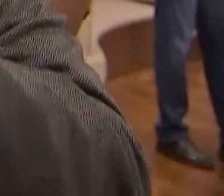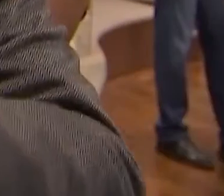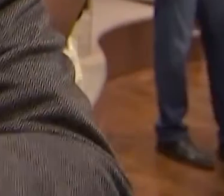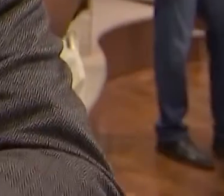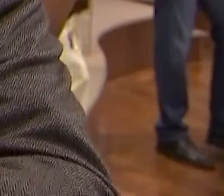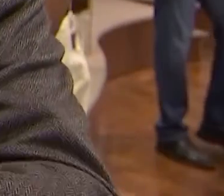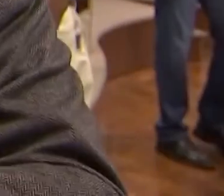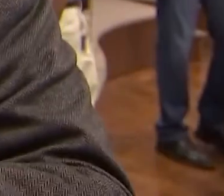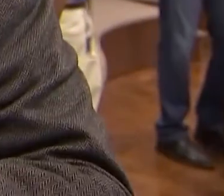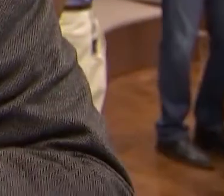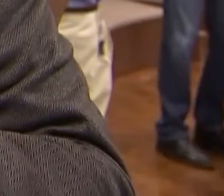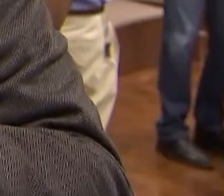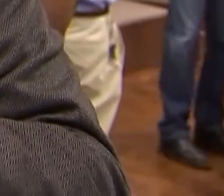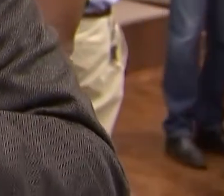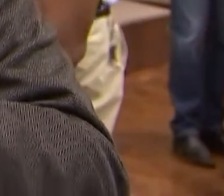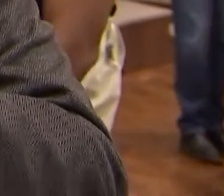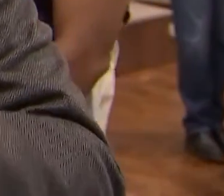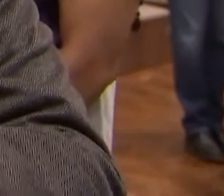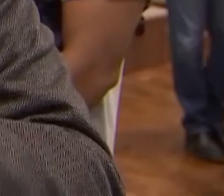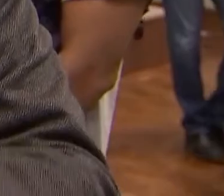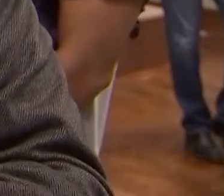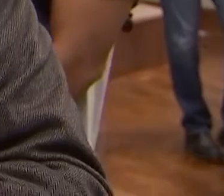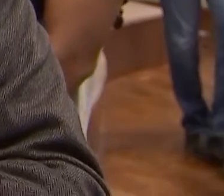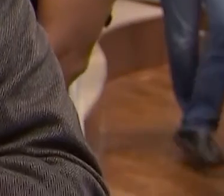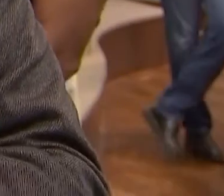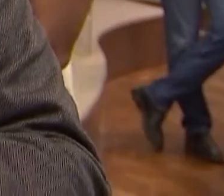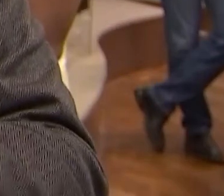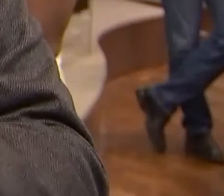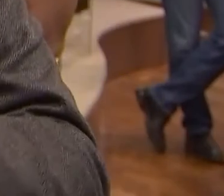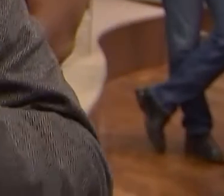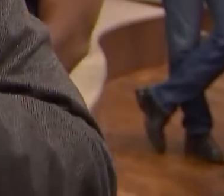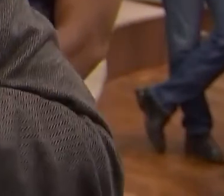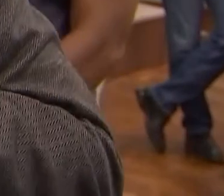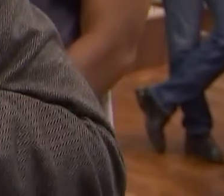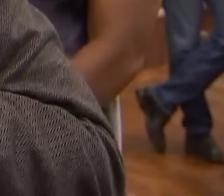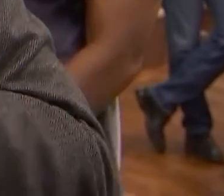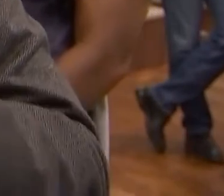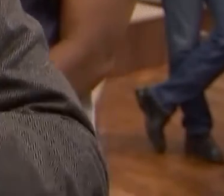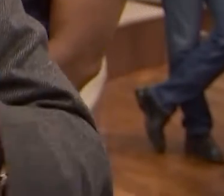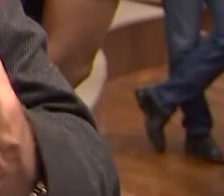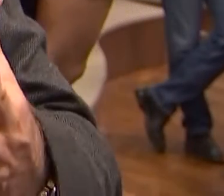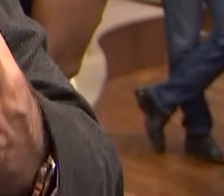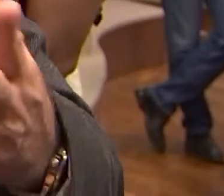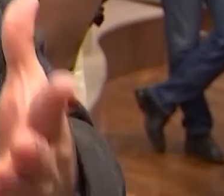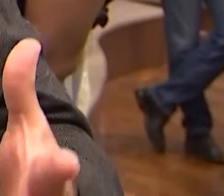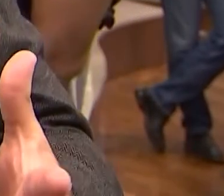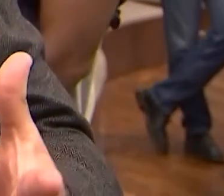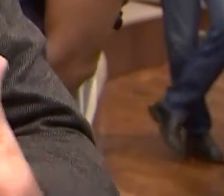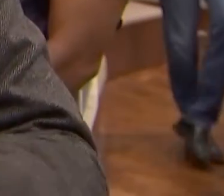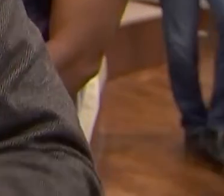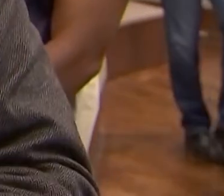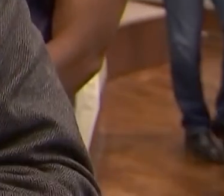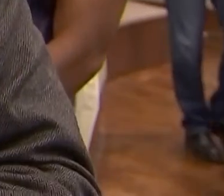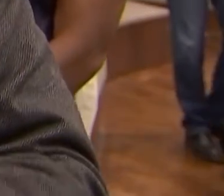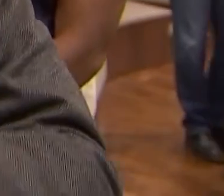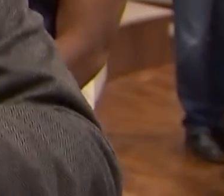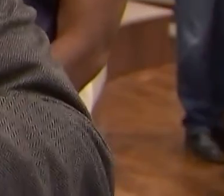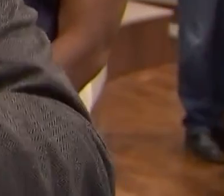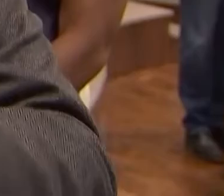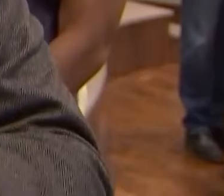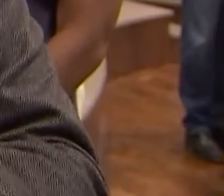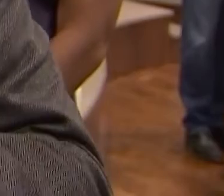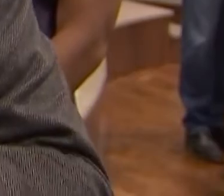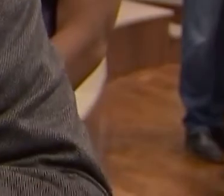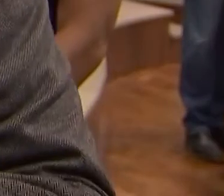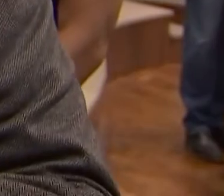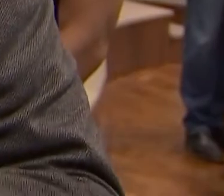chegar, pedir para a pessoa sair, não é já guinchando e multando. Até para nos ajudar. E também a Secretaria de Saúde tem que estar presente,